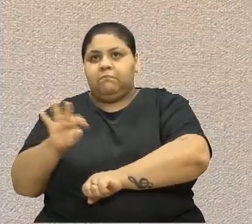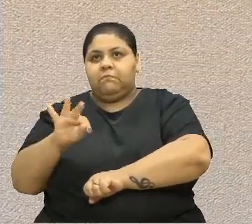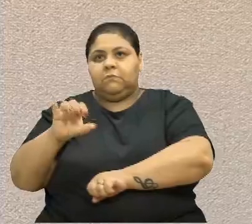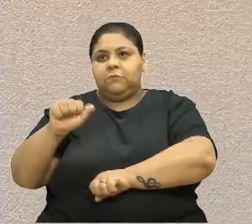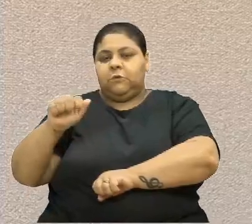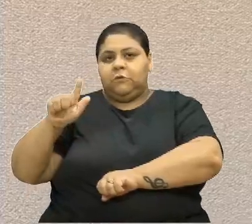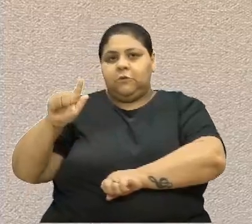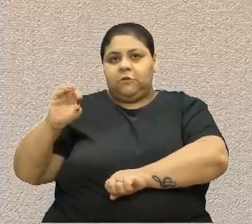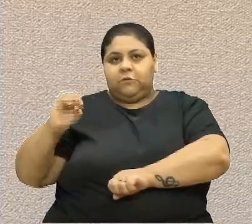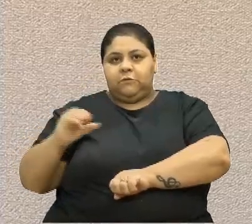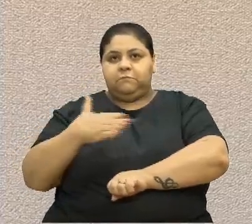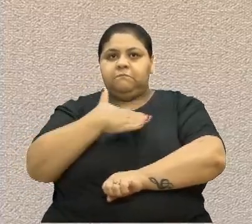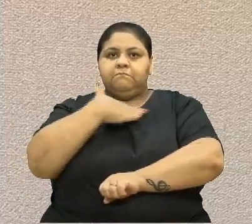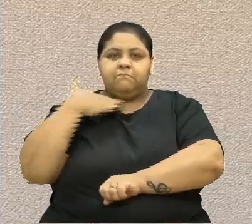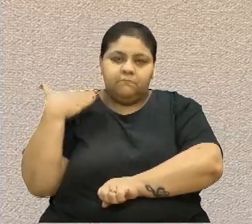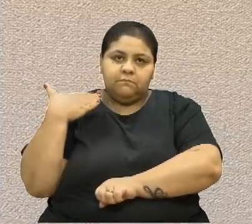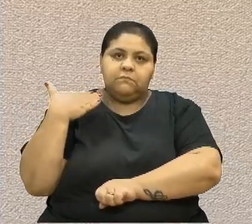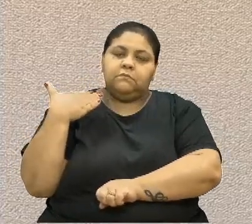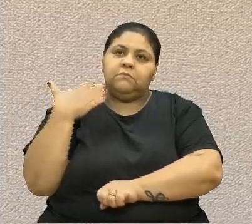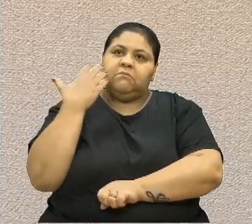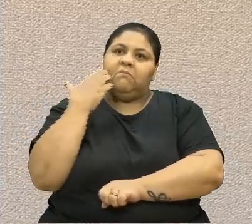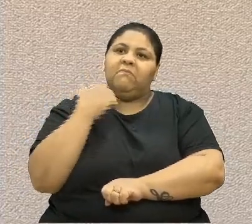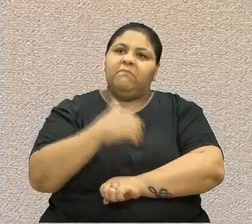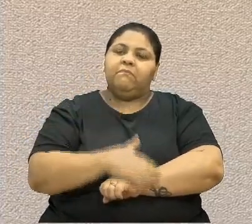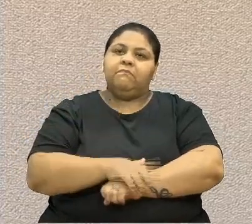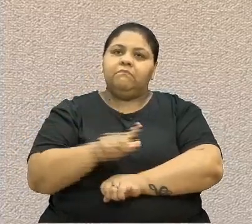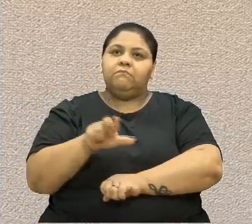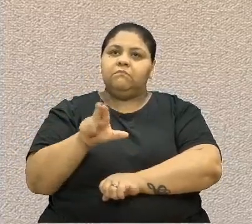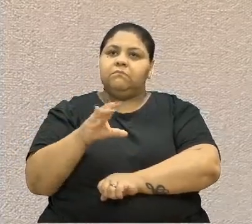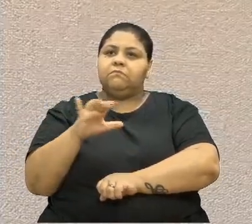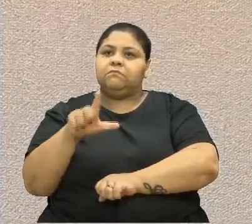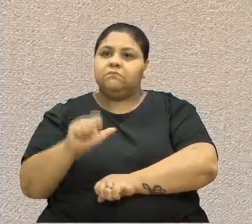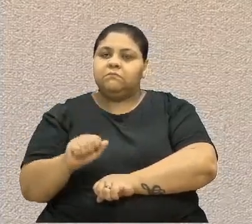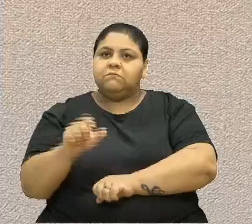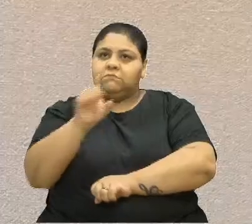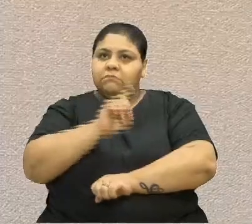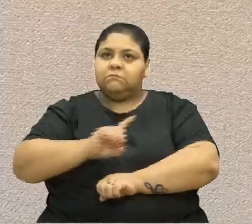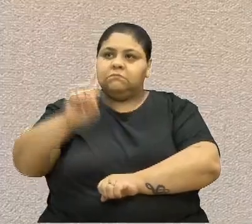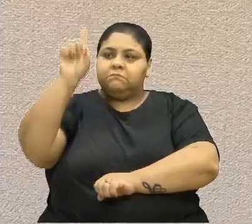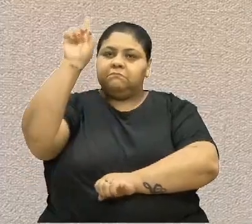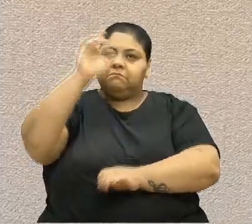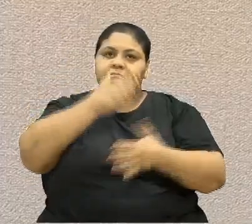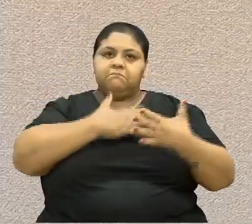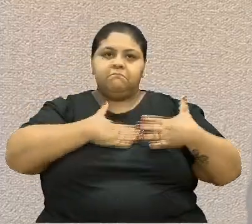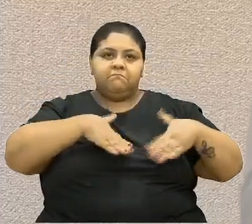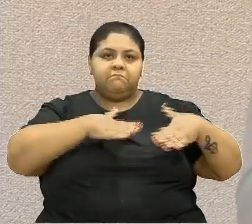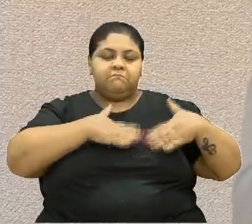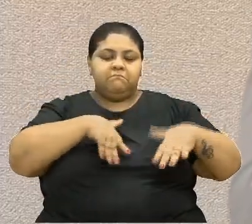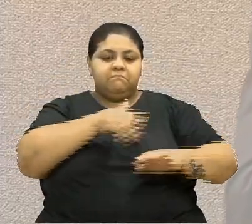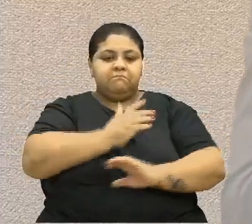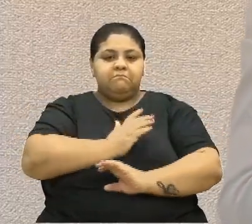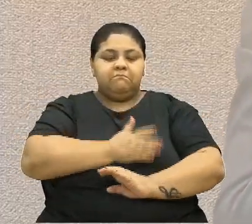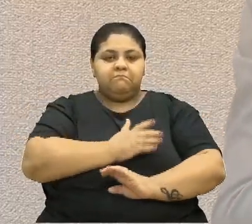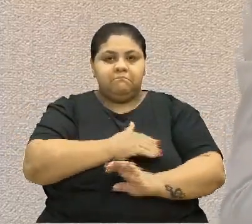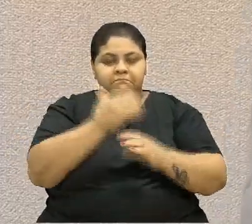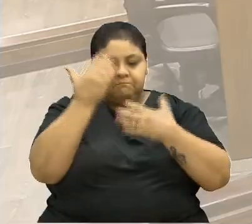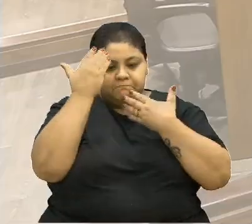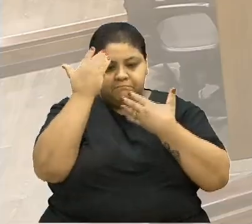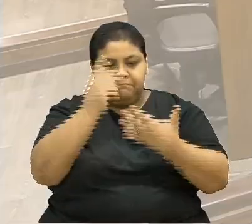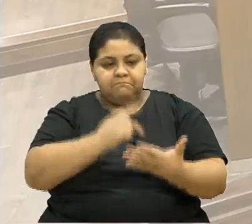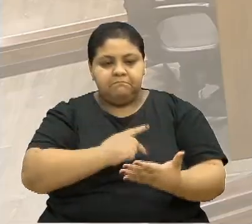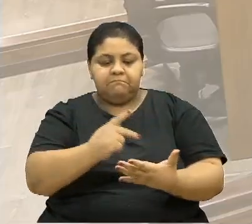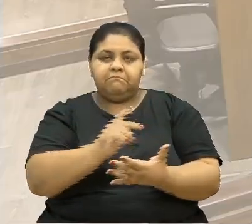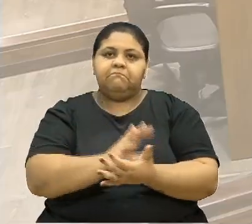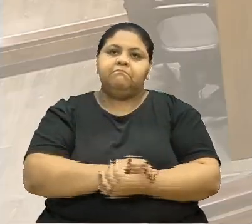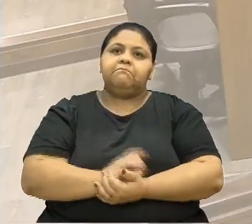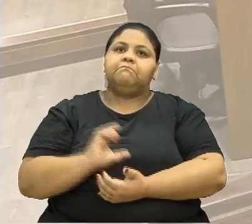Pinto, pela partida da Lucila. Que Deus conforte seus corações. Muito obrigado, Peço a palavra, presidente.